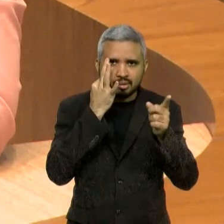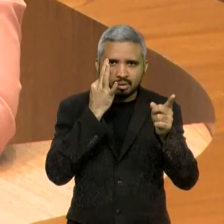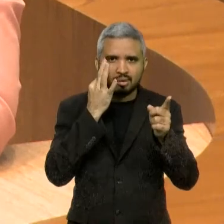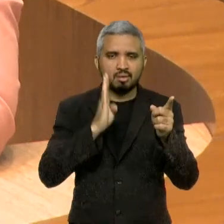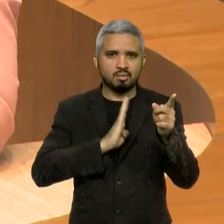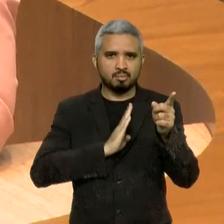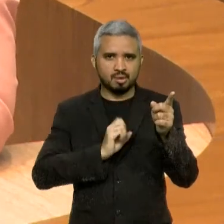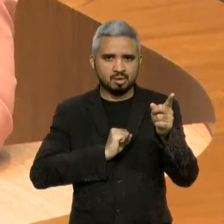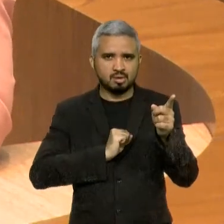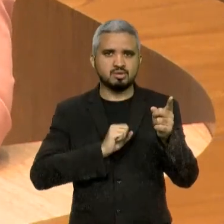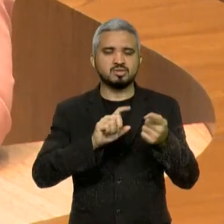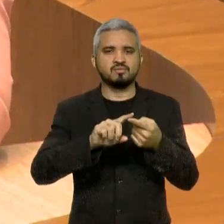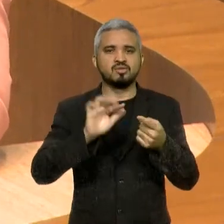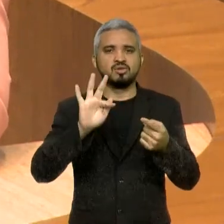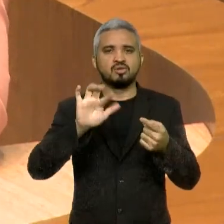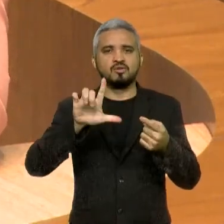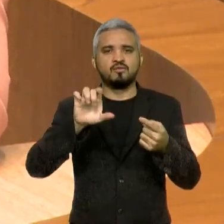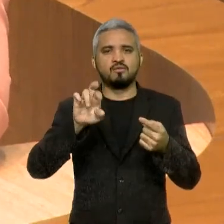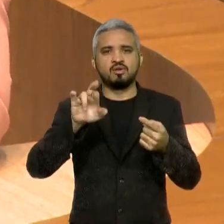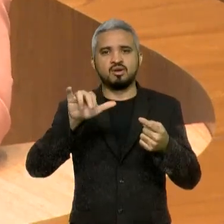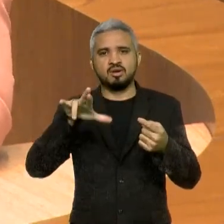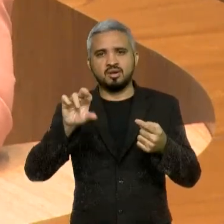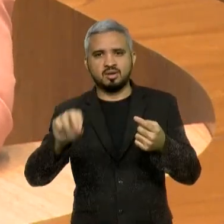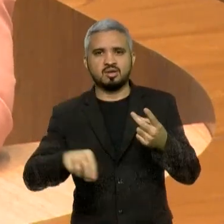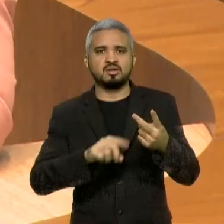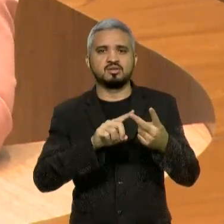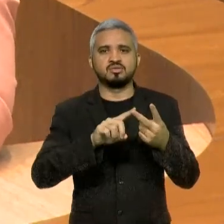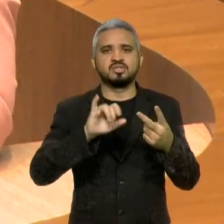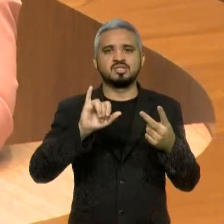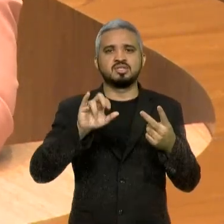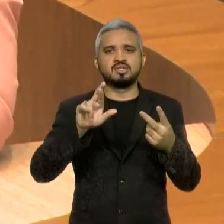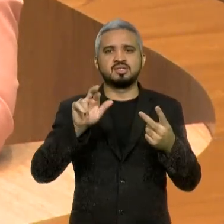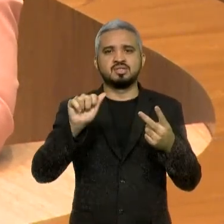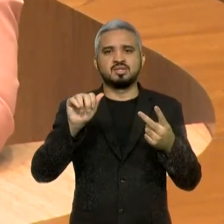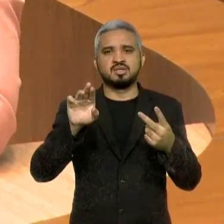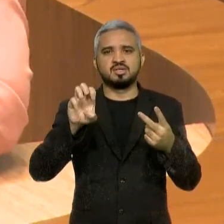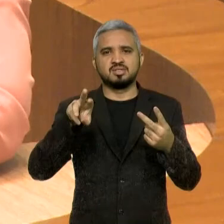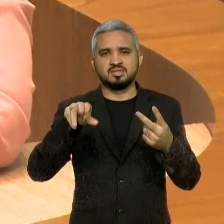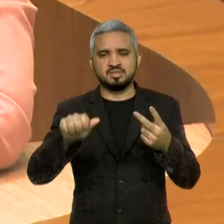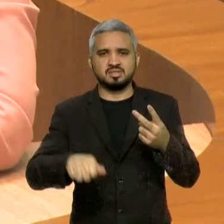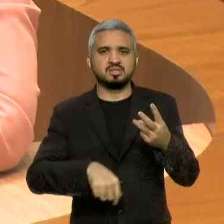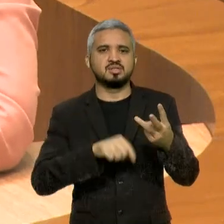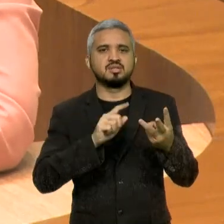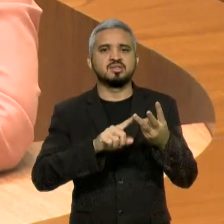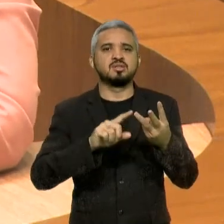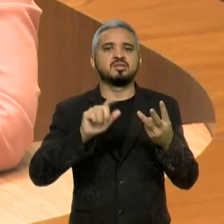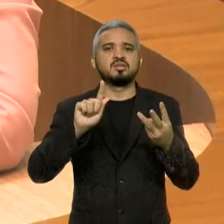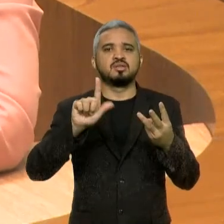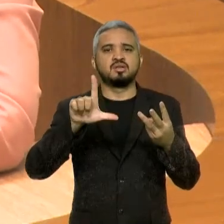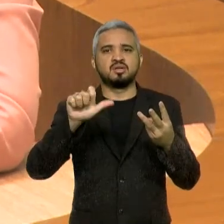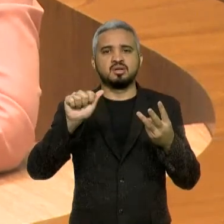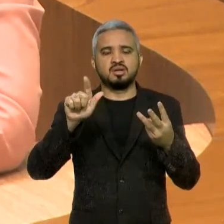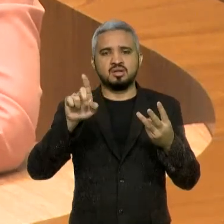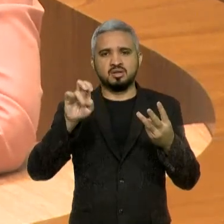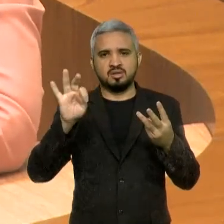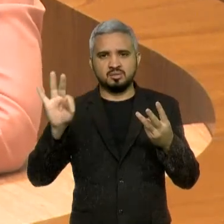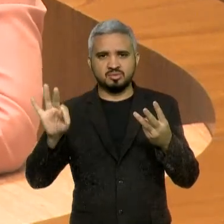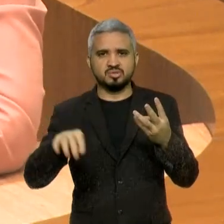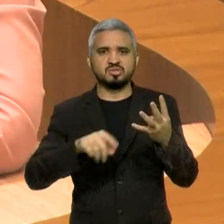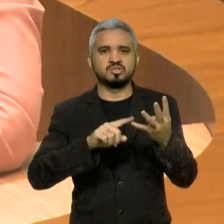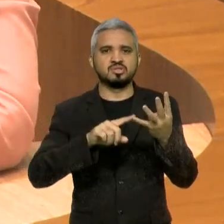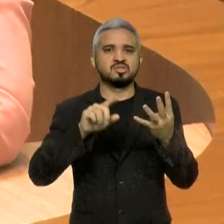Deputado André Martins Deputado glaubert deputada Ana do gás